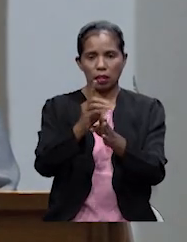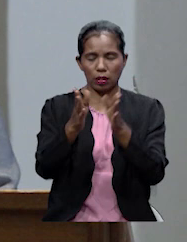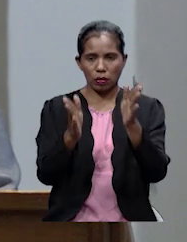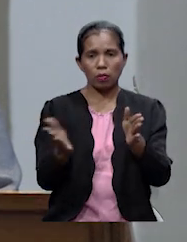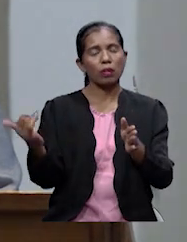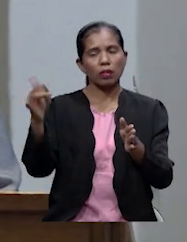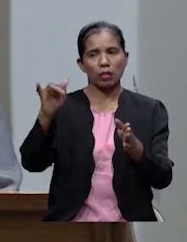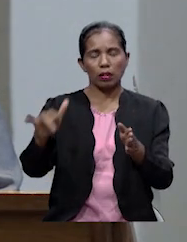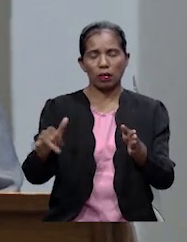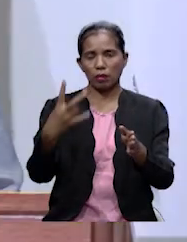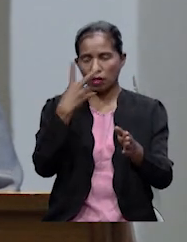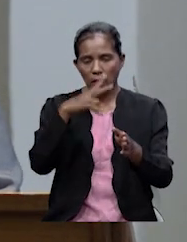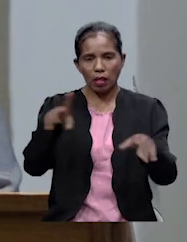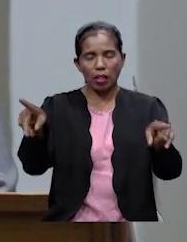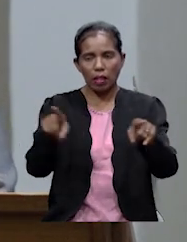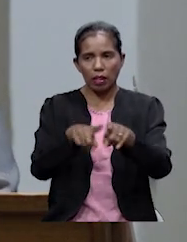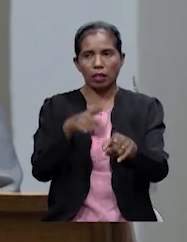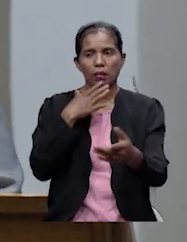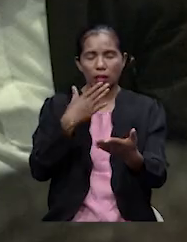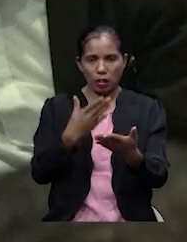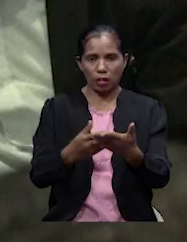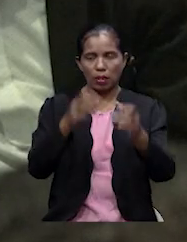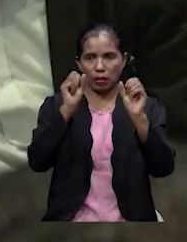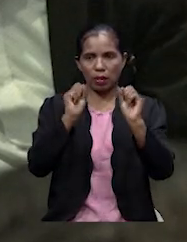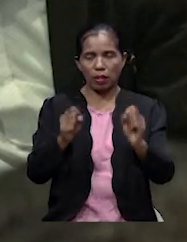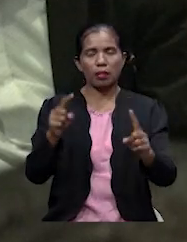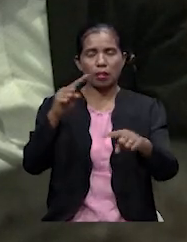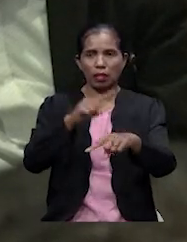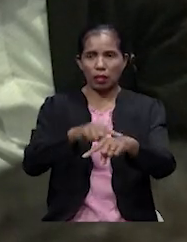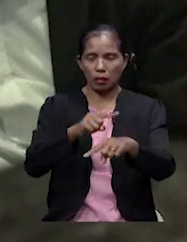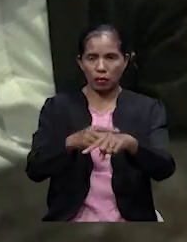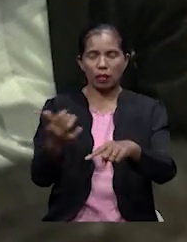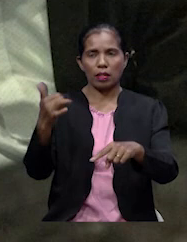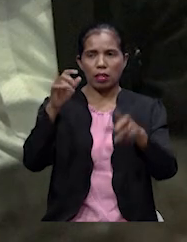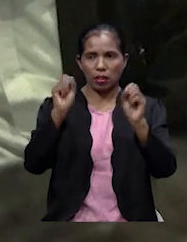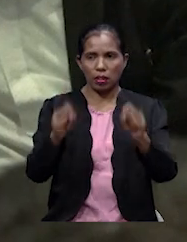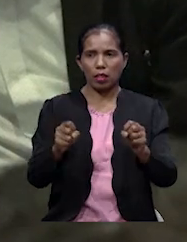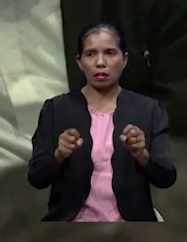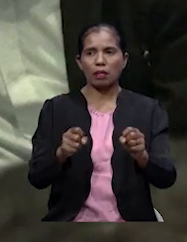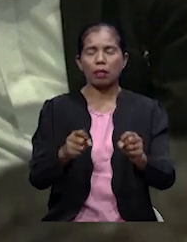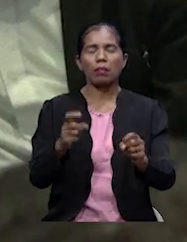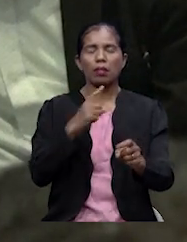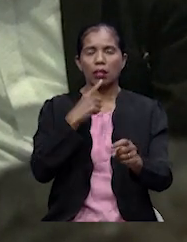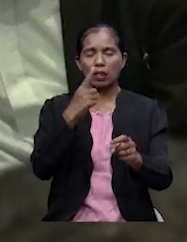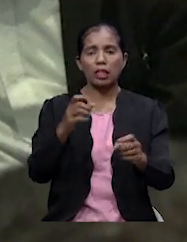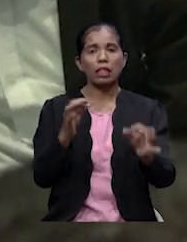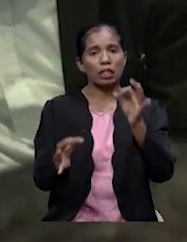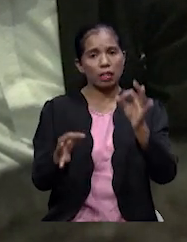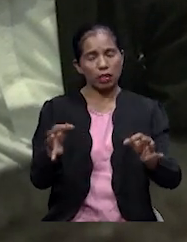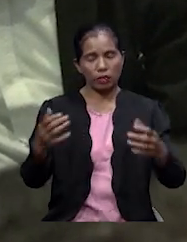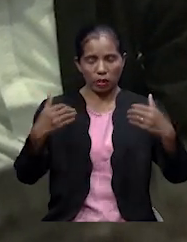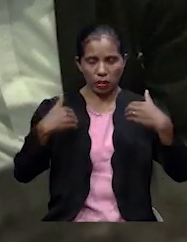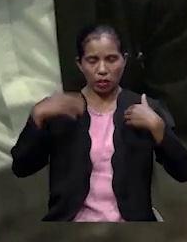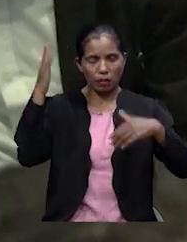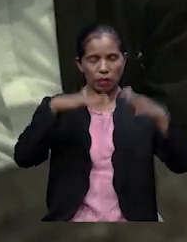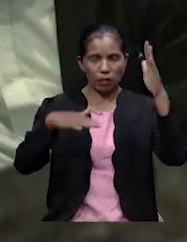ho de halo justificação nebe diak, nune, to ia tempo ida, tem que bahatang banhira moço problema,